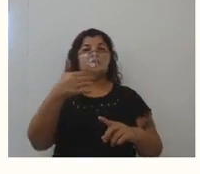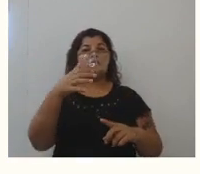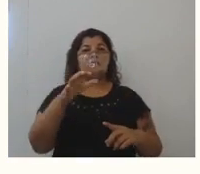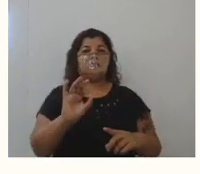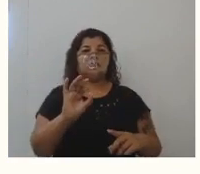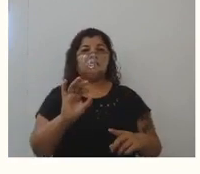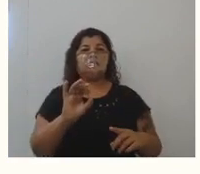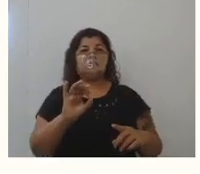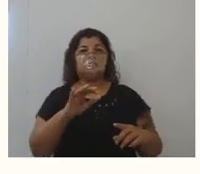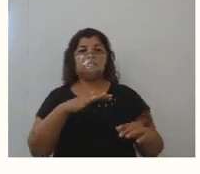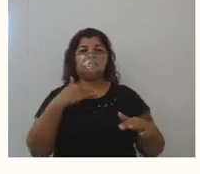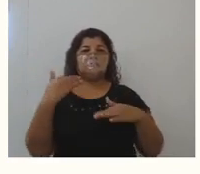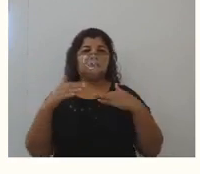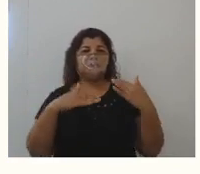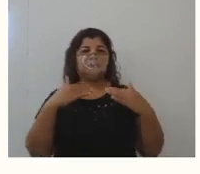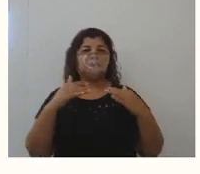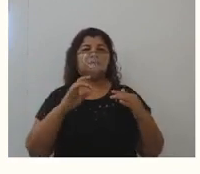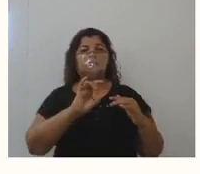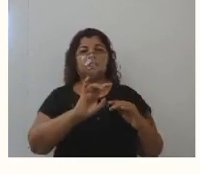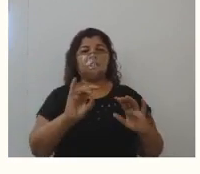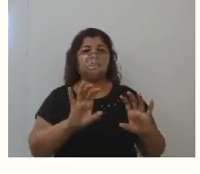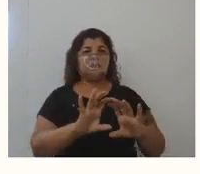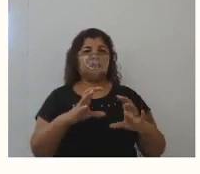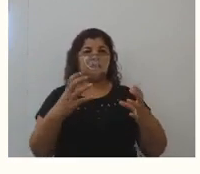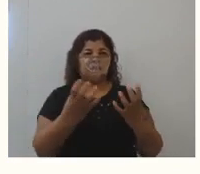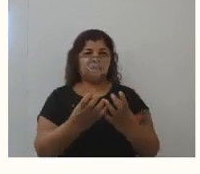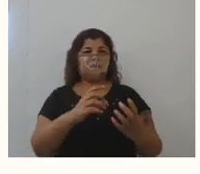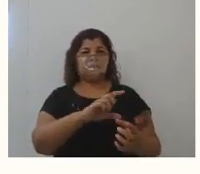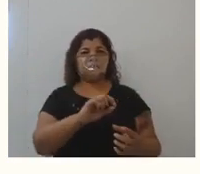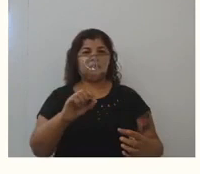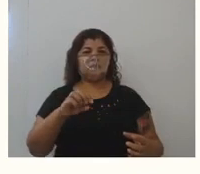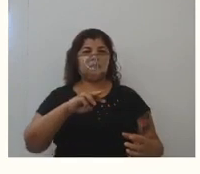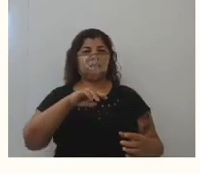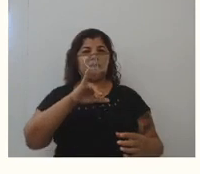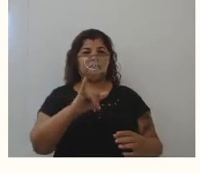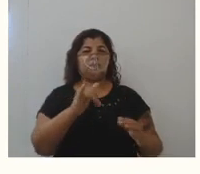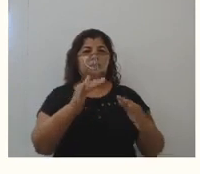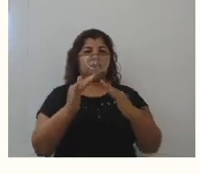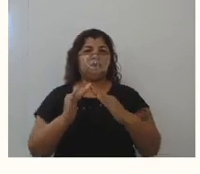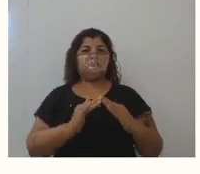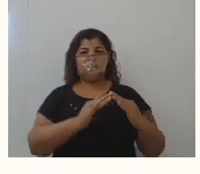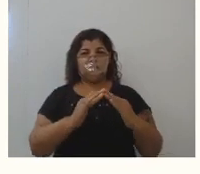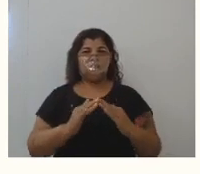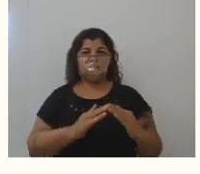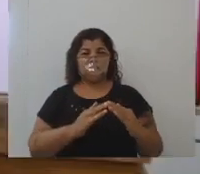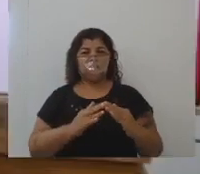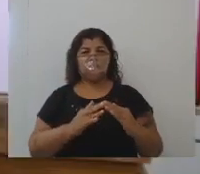homicídios a cada 100 mil habitantes. Gente, eu estou falando de